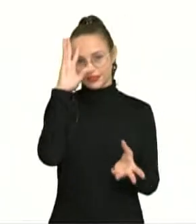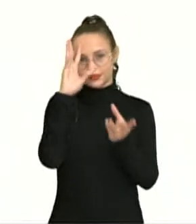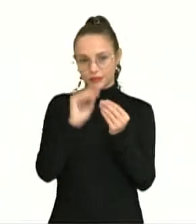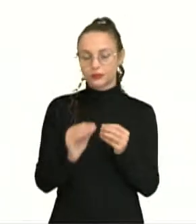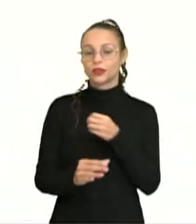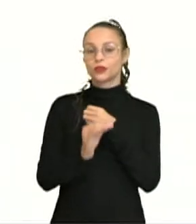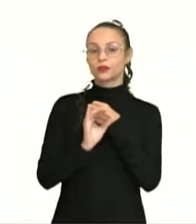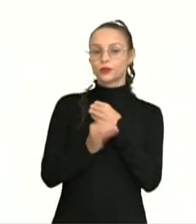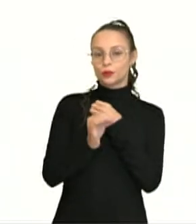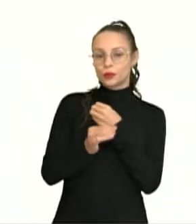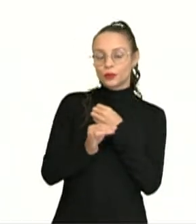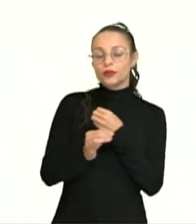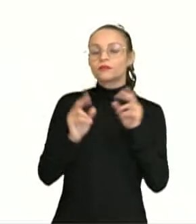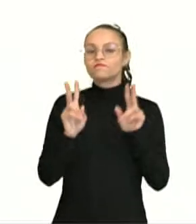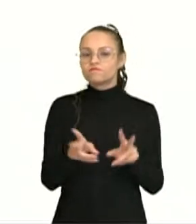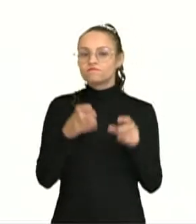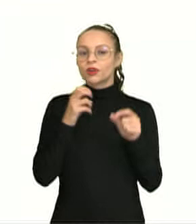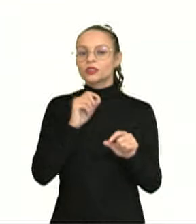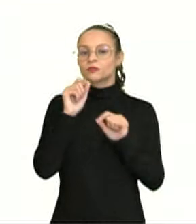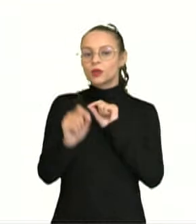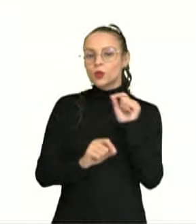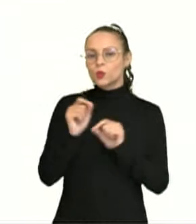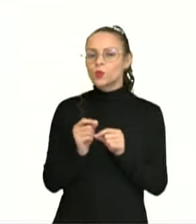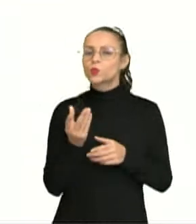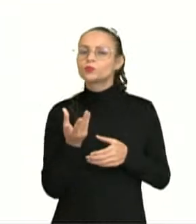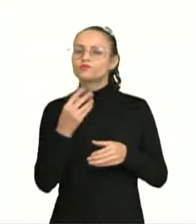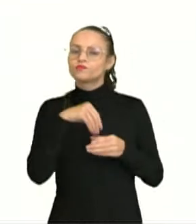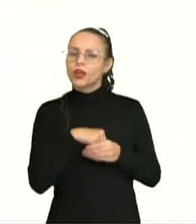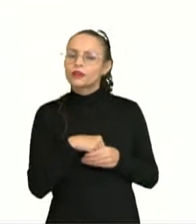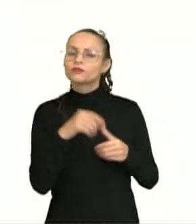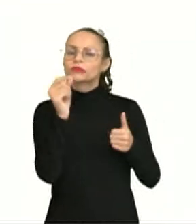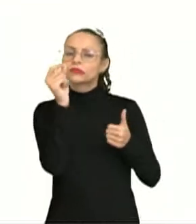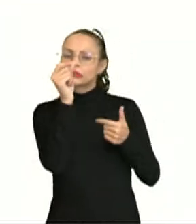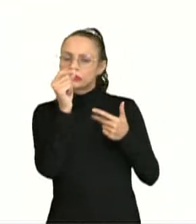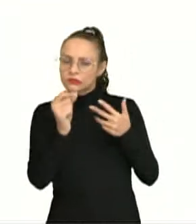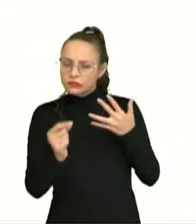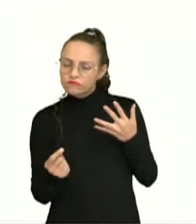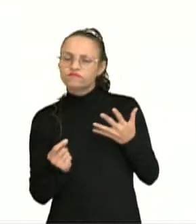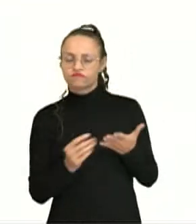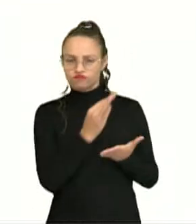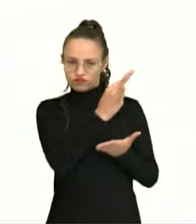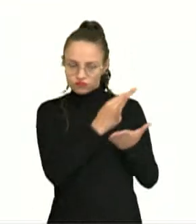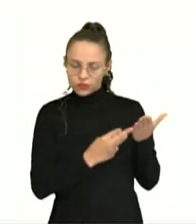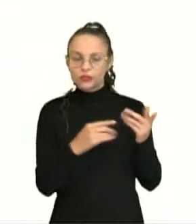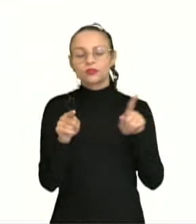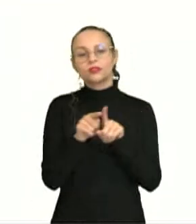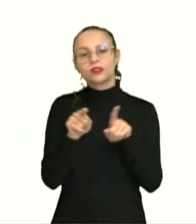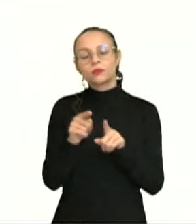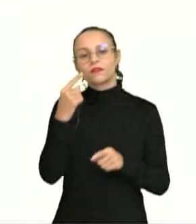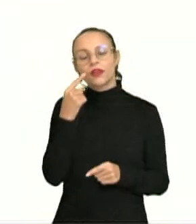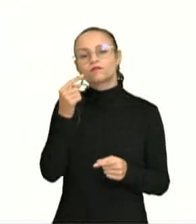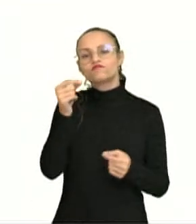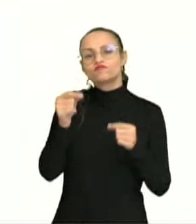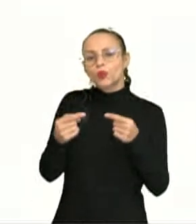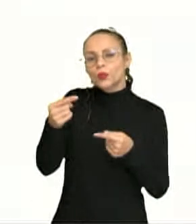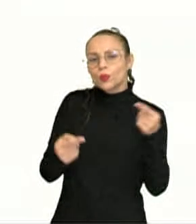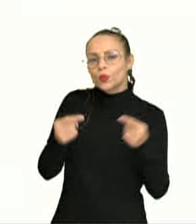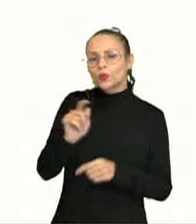crônica, reconhecendo seus elementos constitutivos, debater sobre conceitos apresentados no texto.